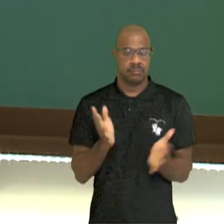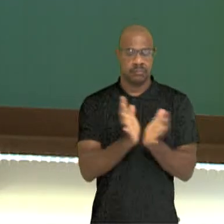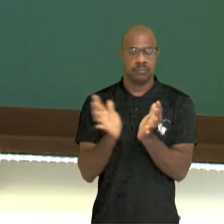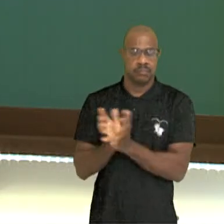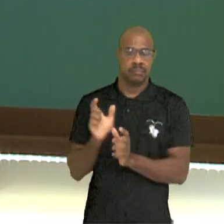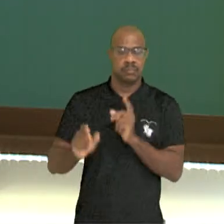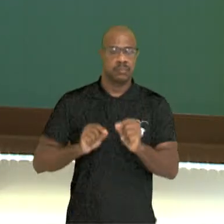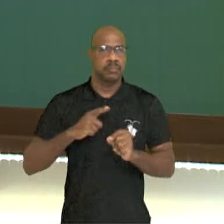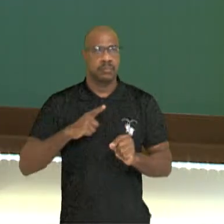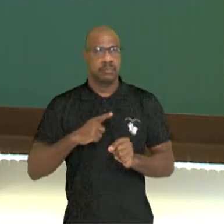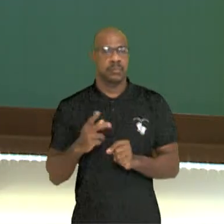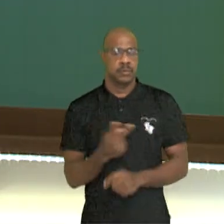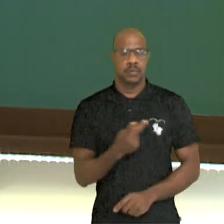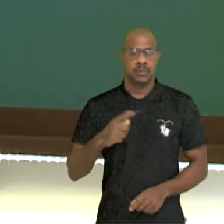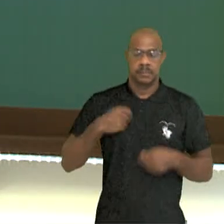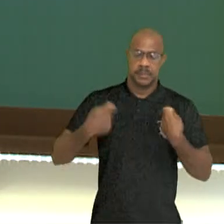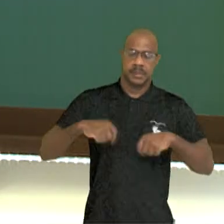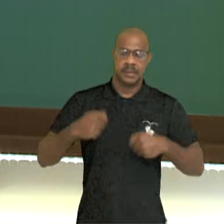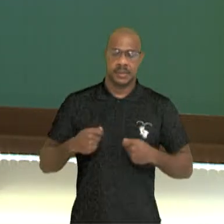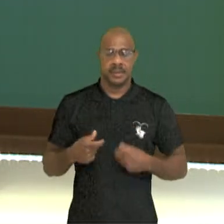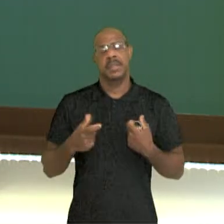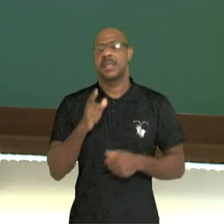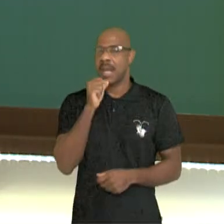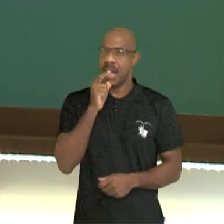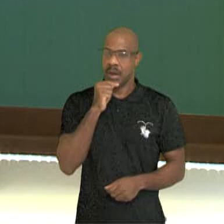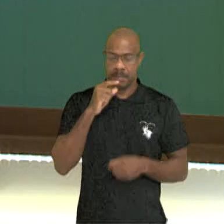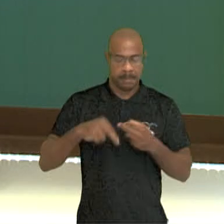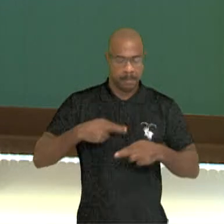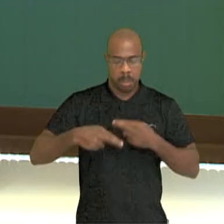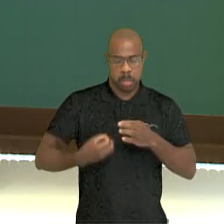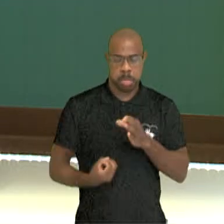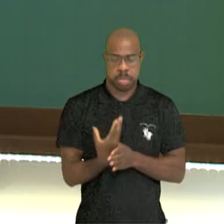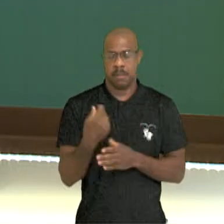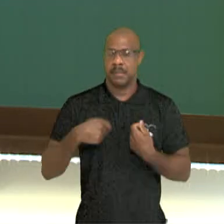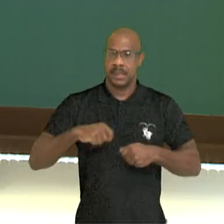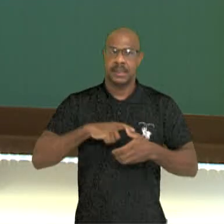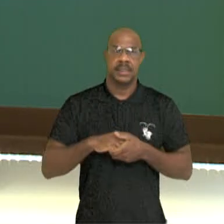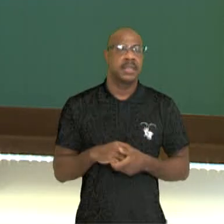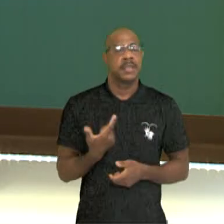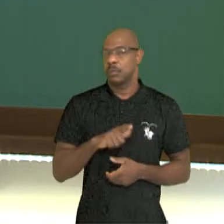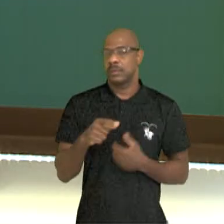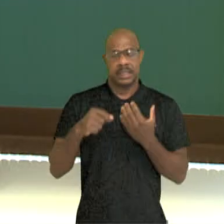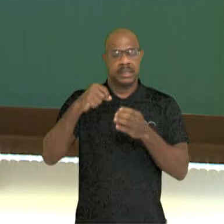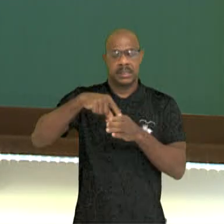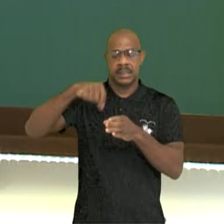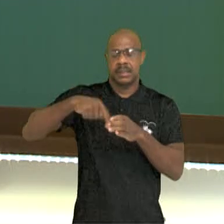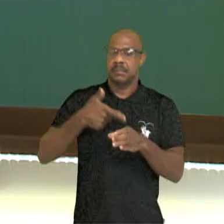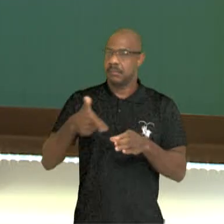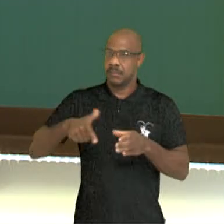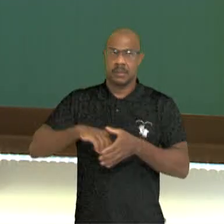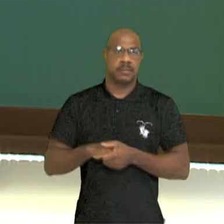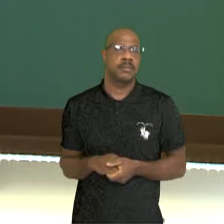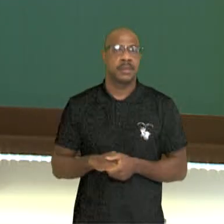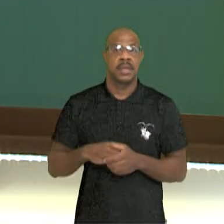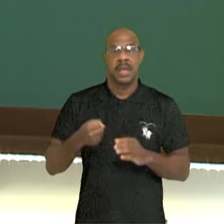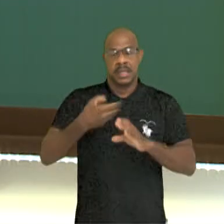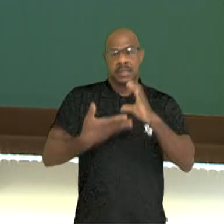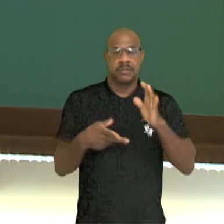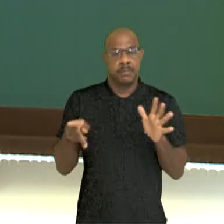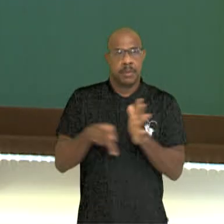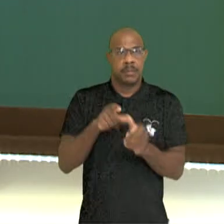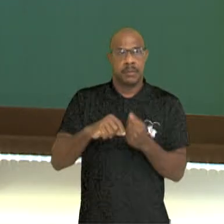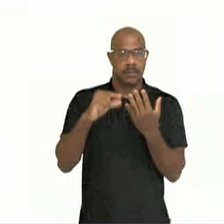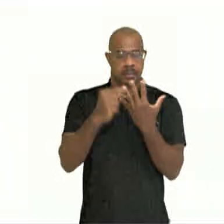grupos é que ambas dependem da água para a reprodução e não possuem sementes. Já uma característica específica